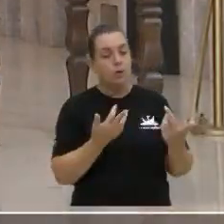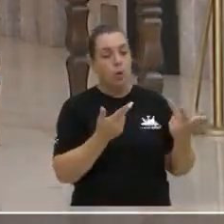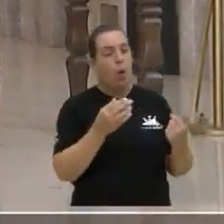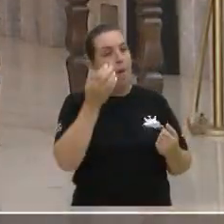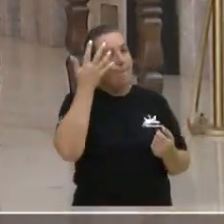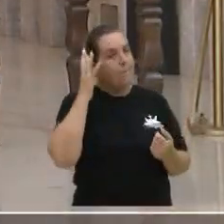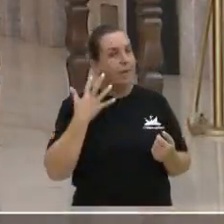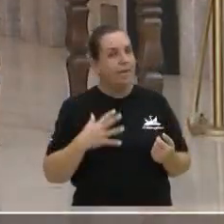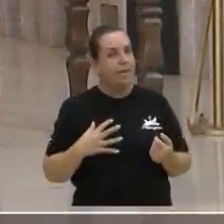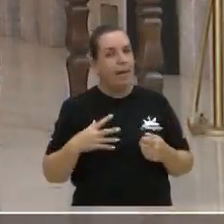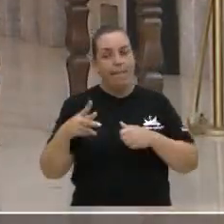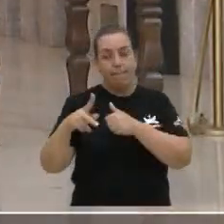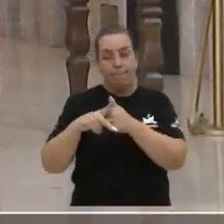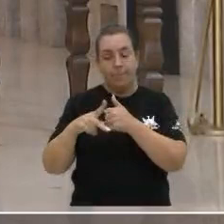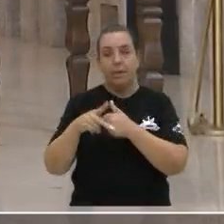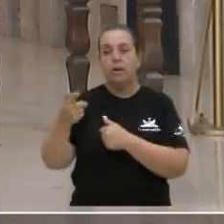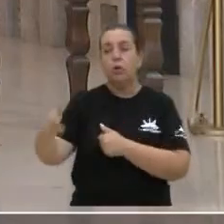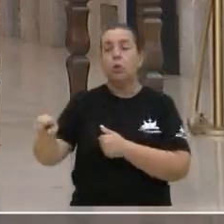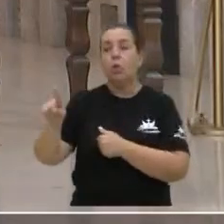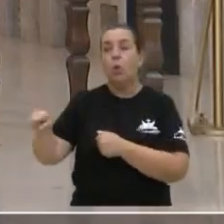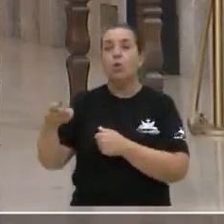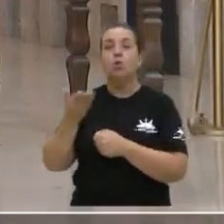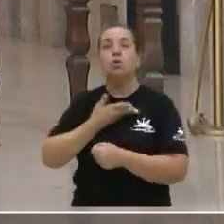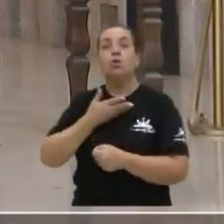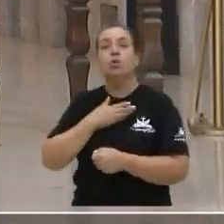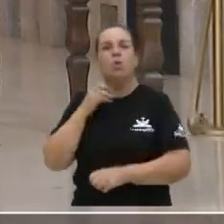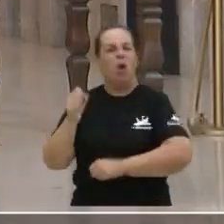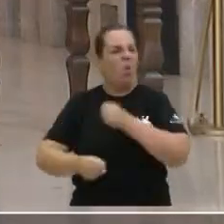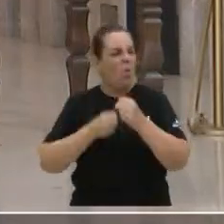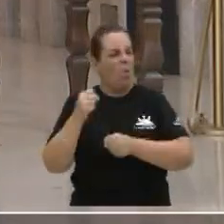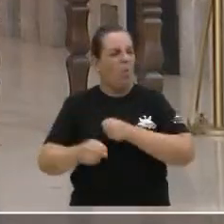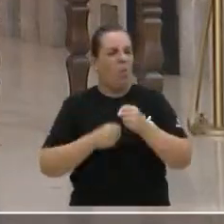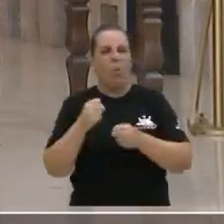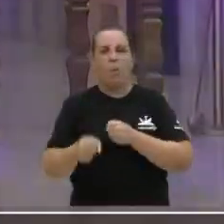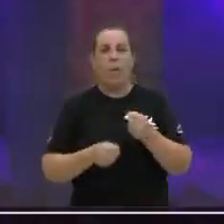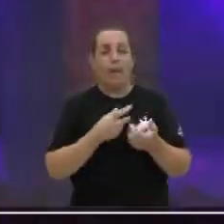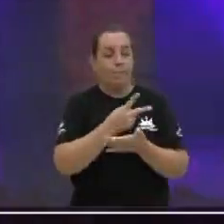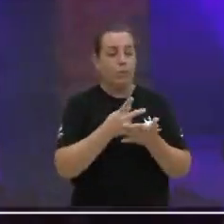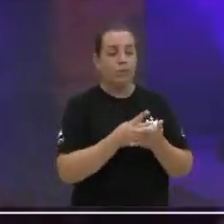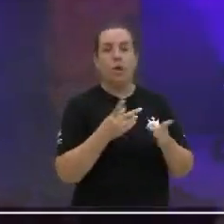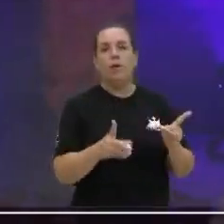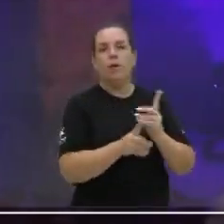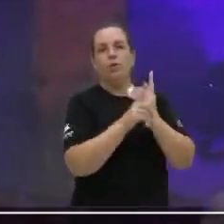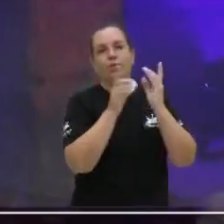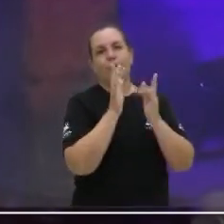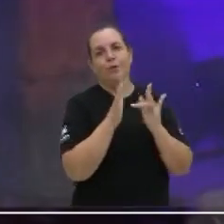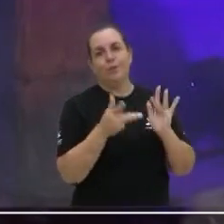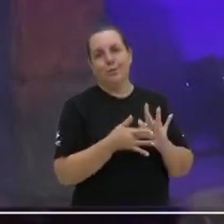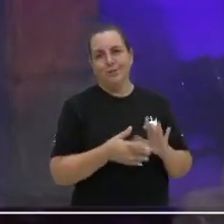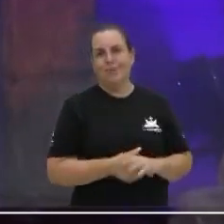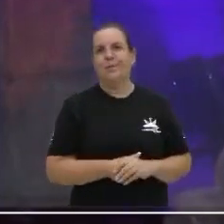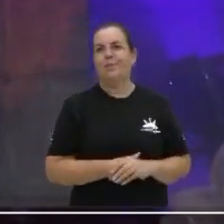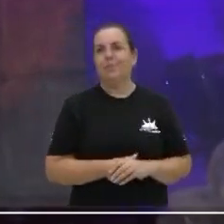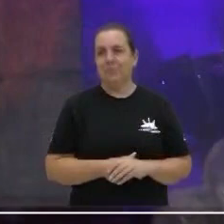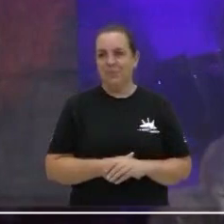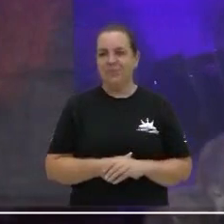Madalena, Pedro e o outro discípulo, e correr, buscar para encontrar Jesus Cristo.